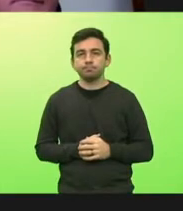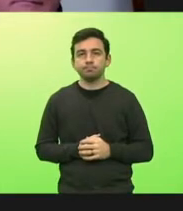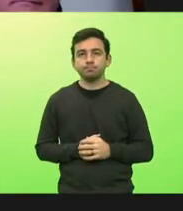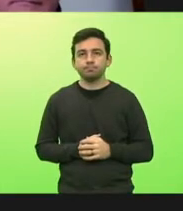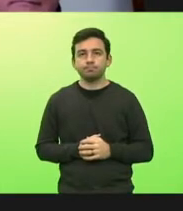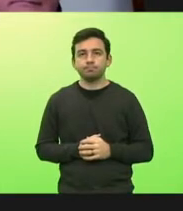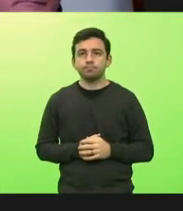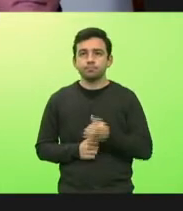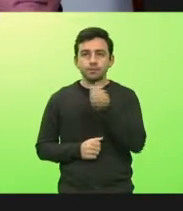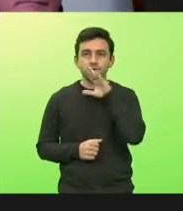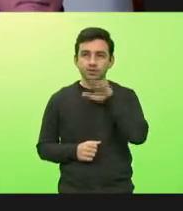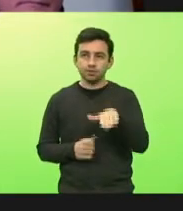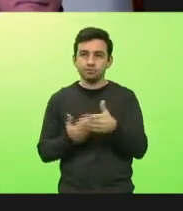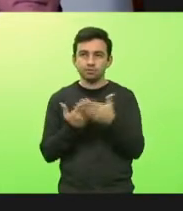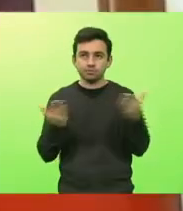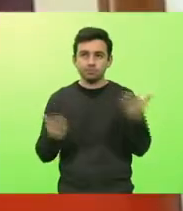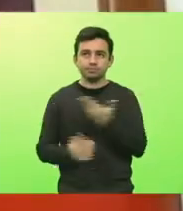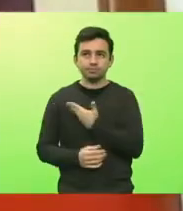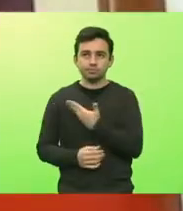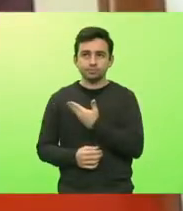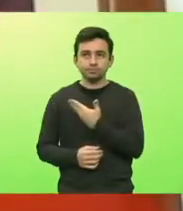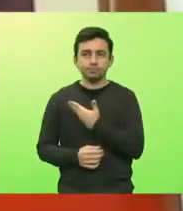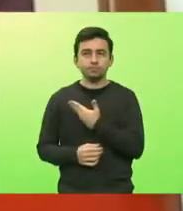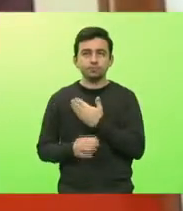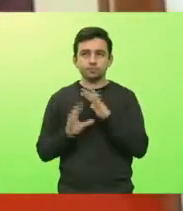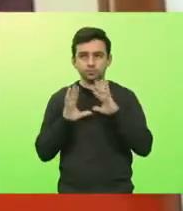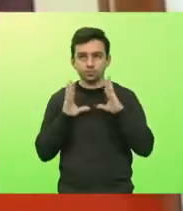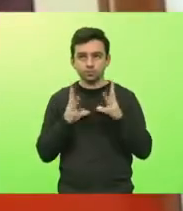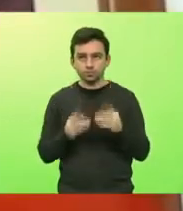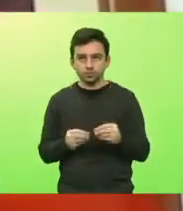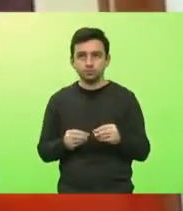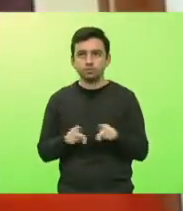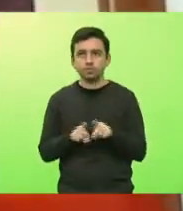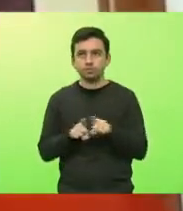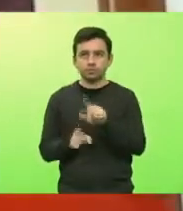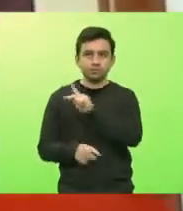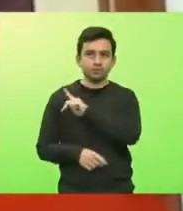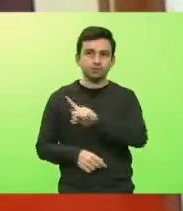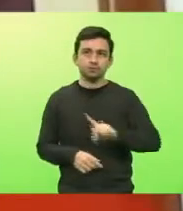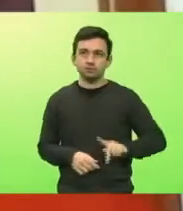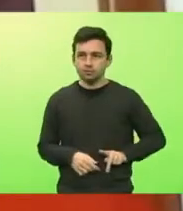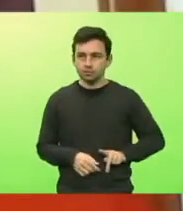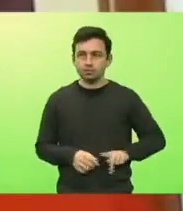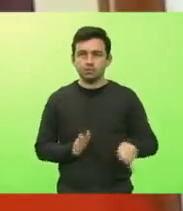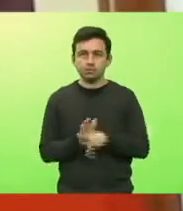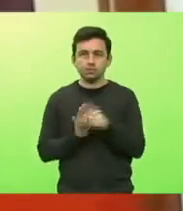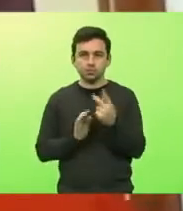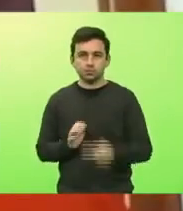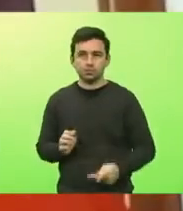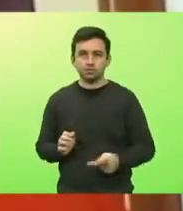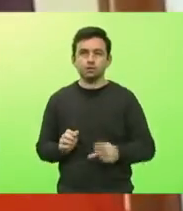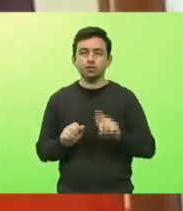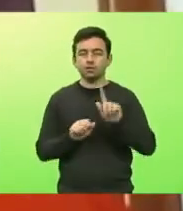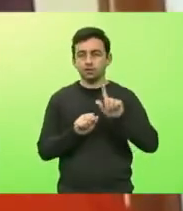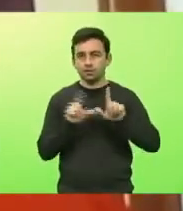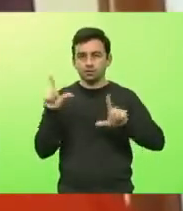Boa tarde, companheiros. Boa tarde, colegas. Boa tarde, presidência da Assembleia, TV